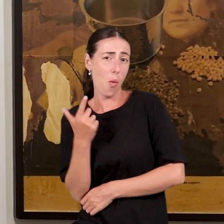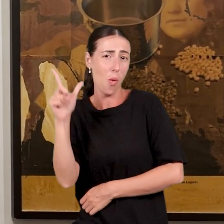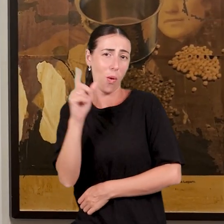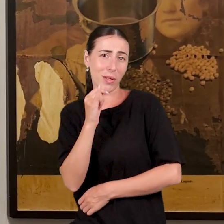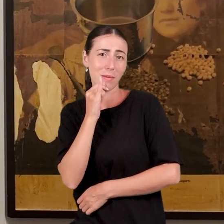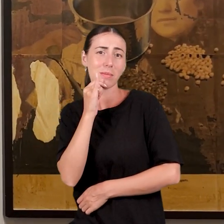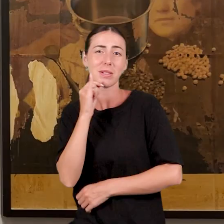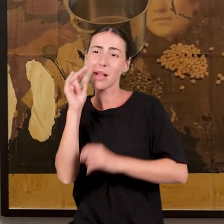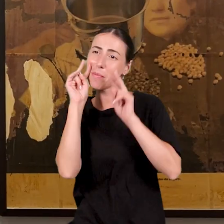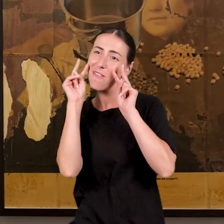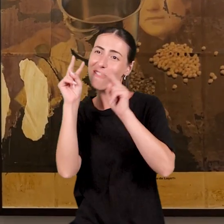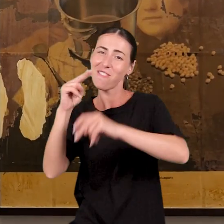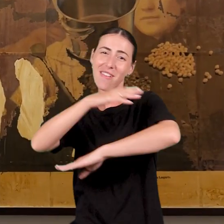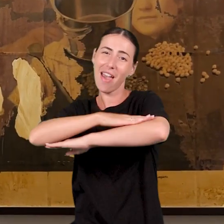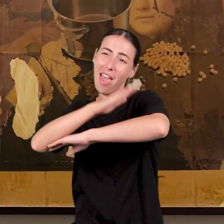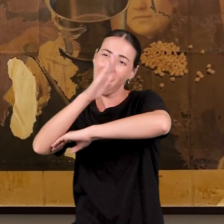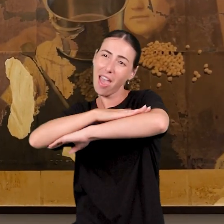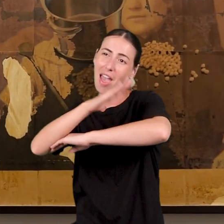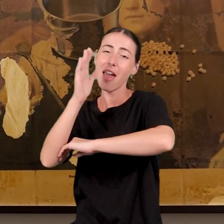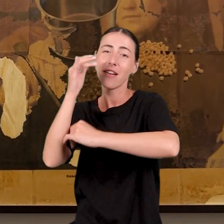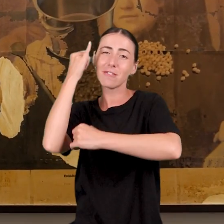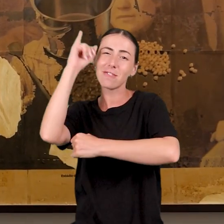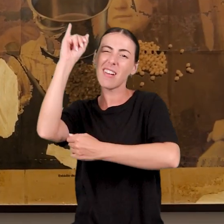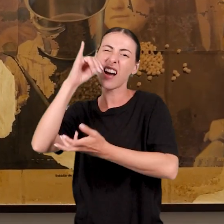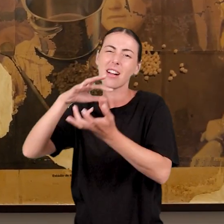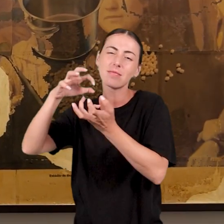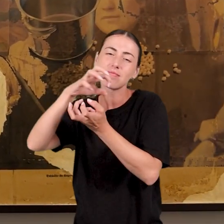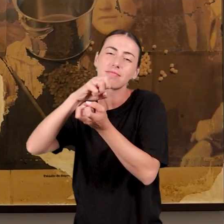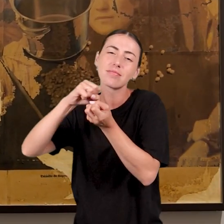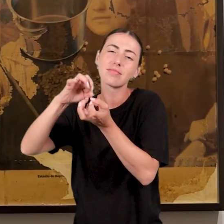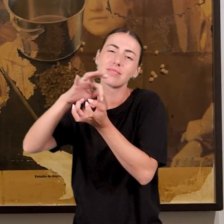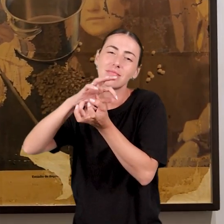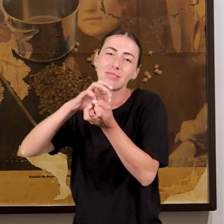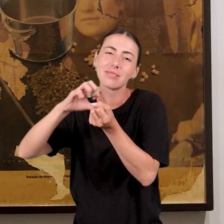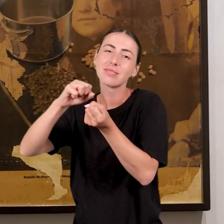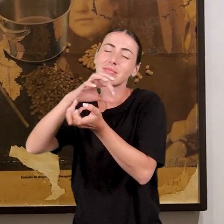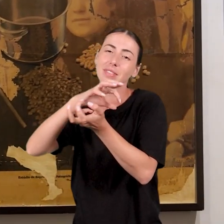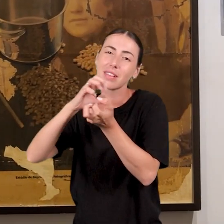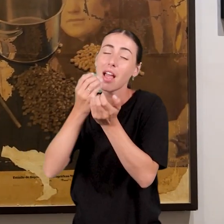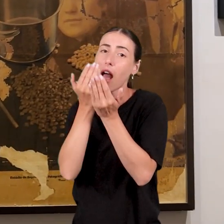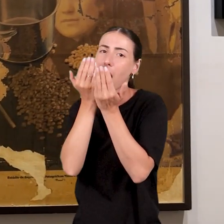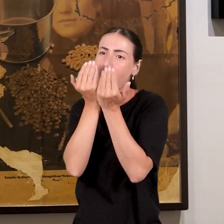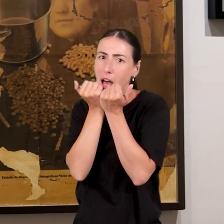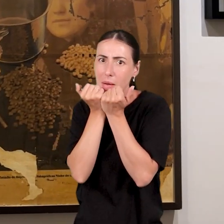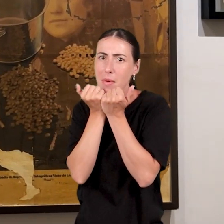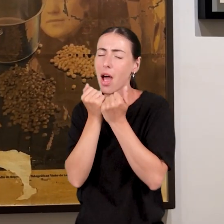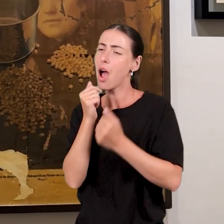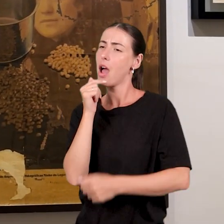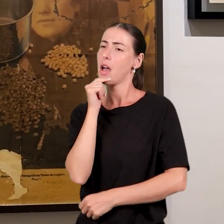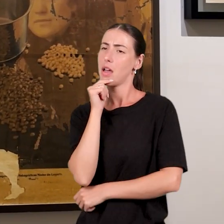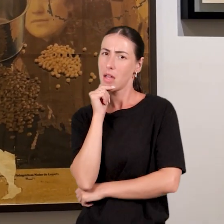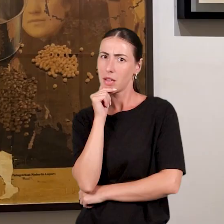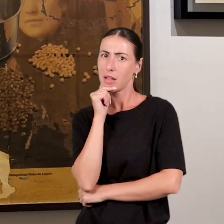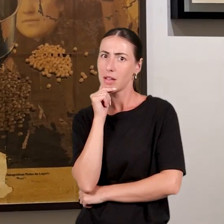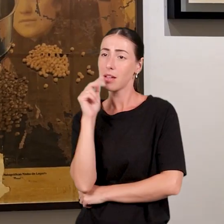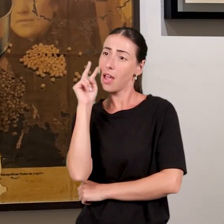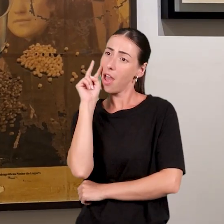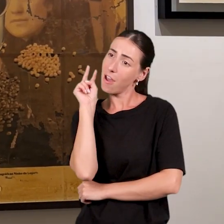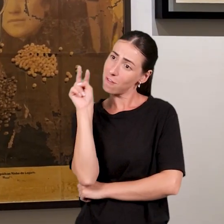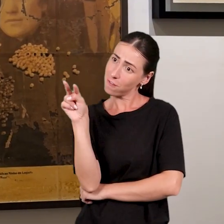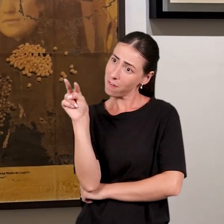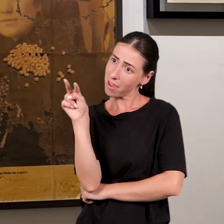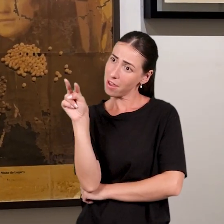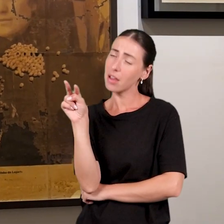que Pastava em Frente à Minha Casa e Receptáculos da Memória dão a ver o que chamamos de déjà vu, sensação de quando